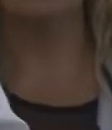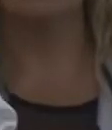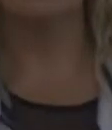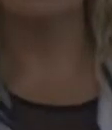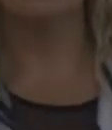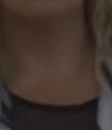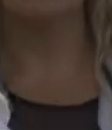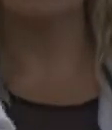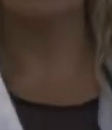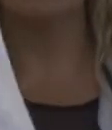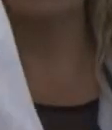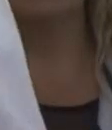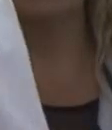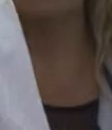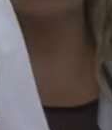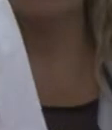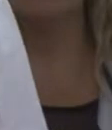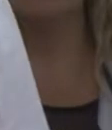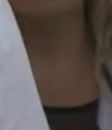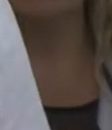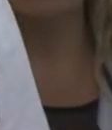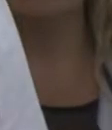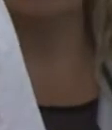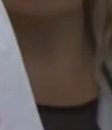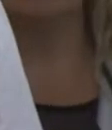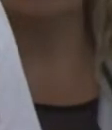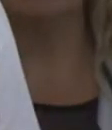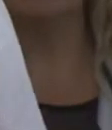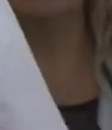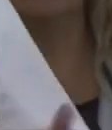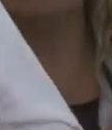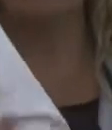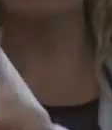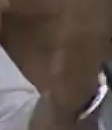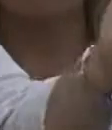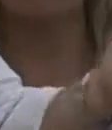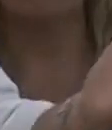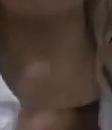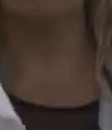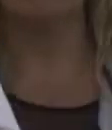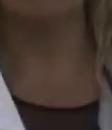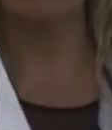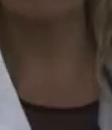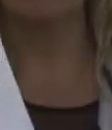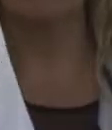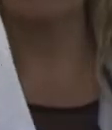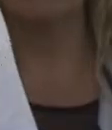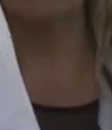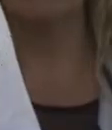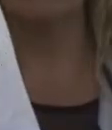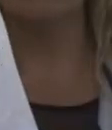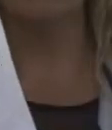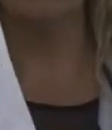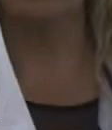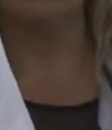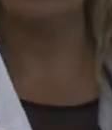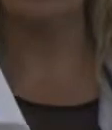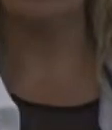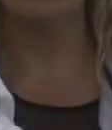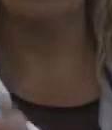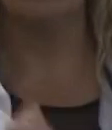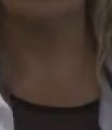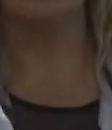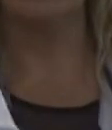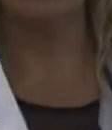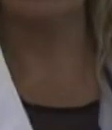ele falava toda vez, miscuzeiros quaisquer, ele vinha de outra, não sei de que cidade que ele vinha, mas ele